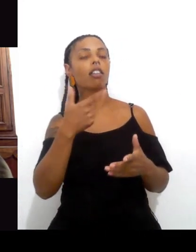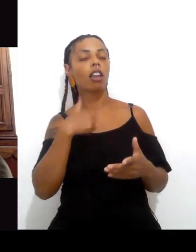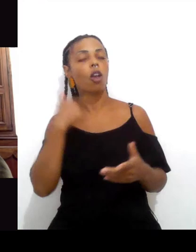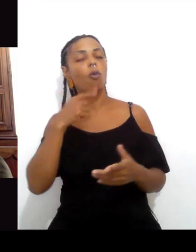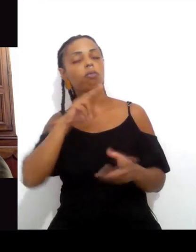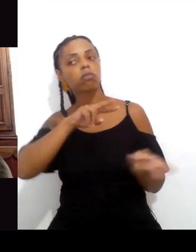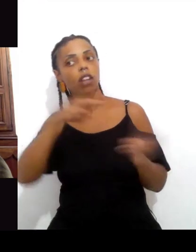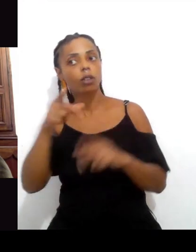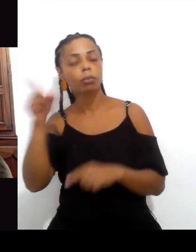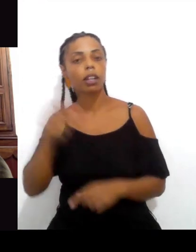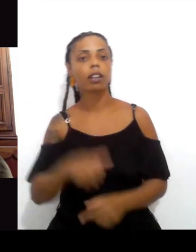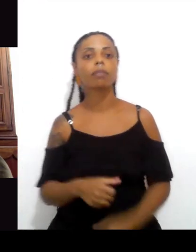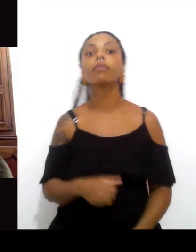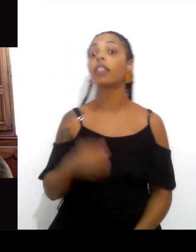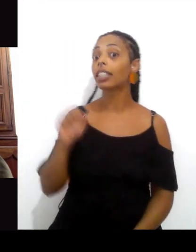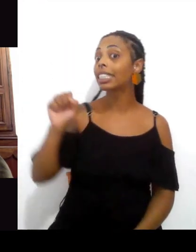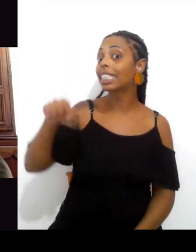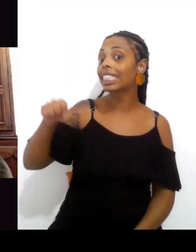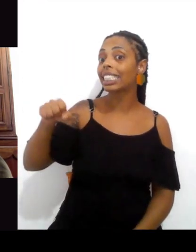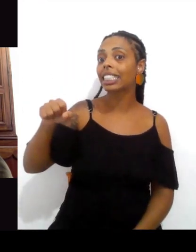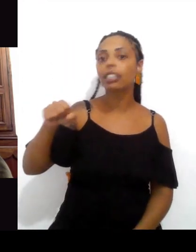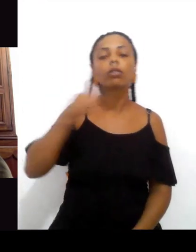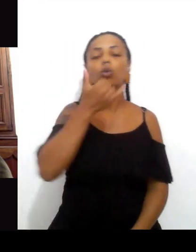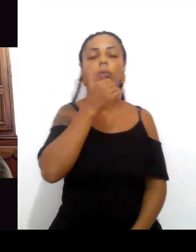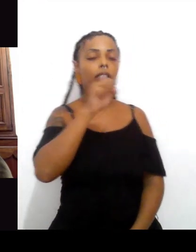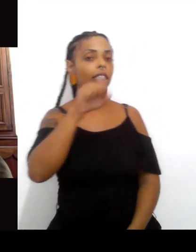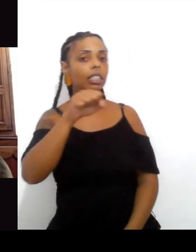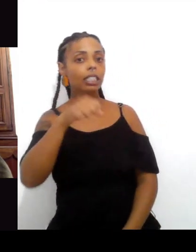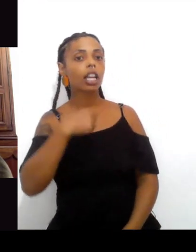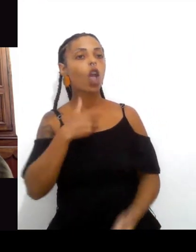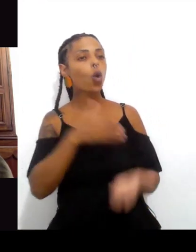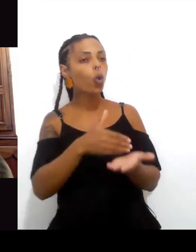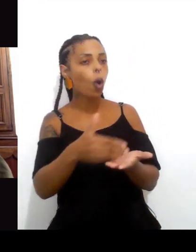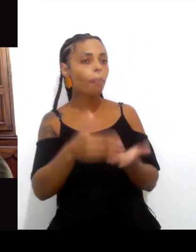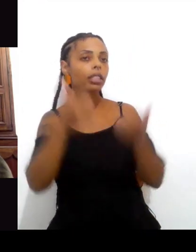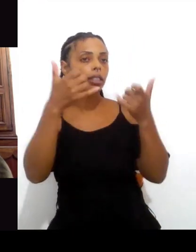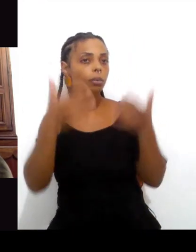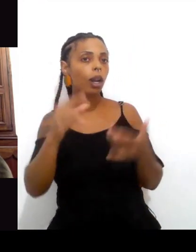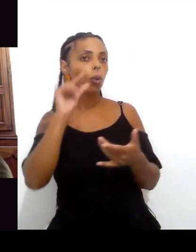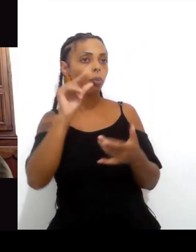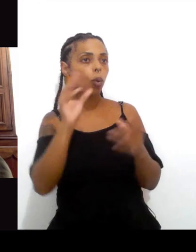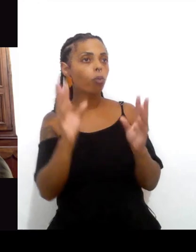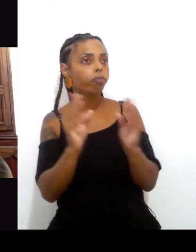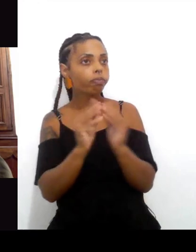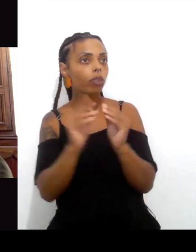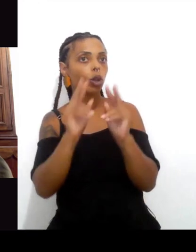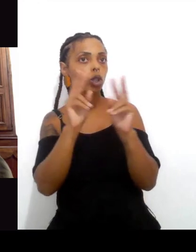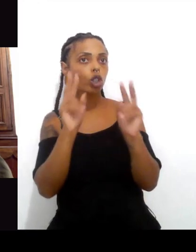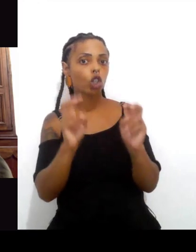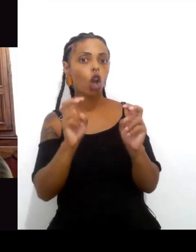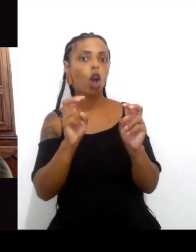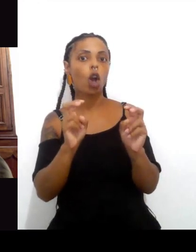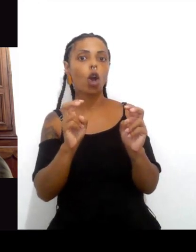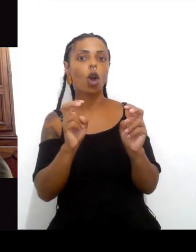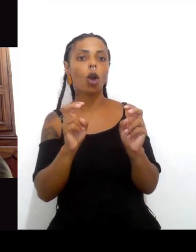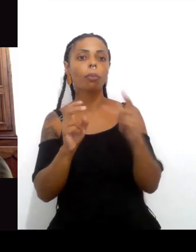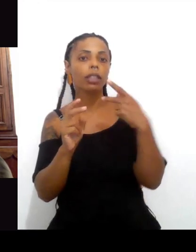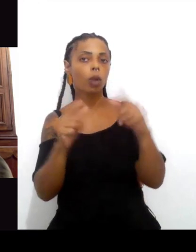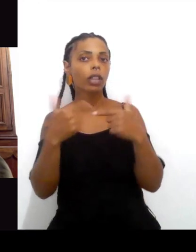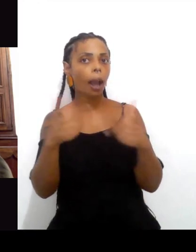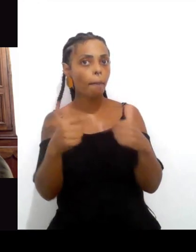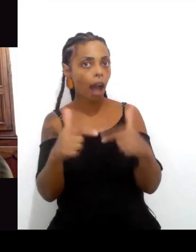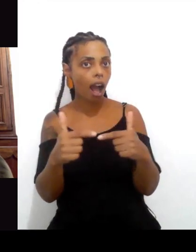claro eu fiz uma rápida introdução né primeiro uma apresentação do seu trabalho